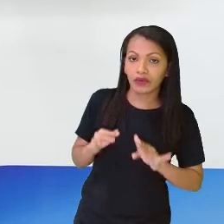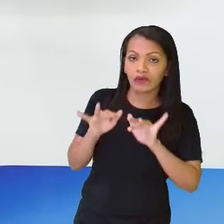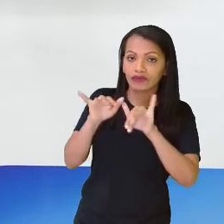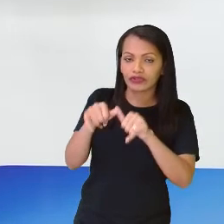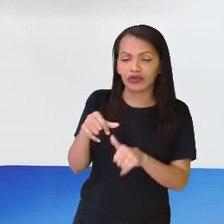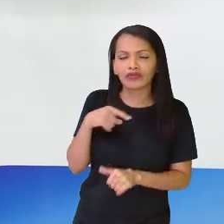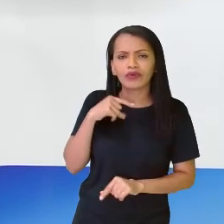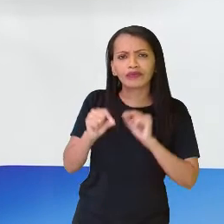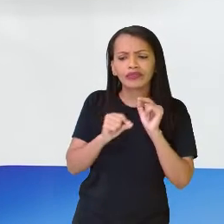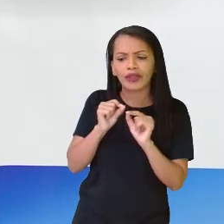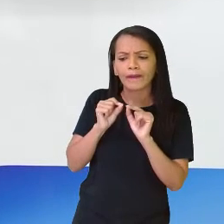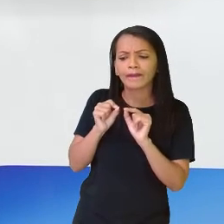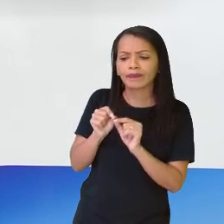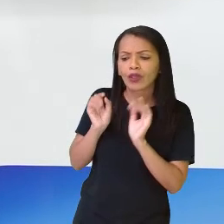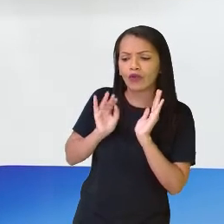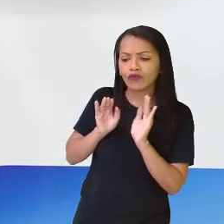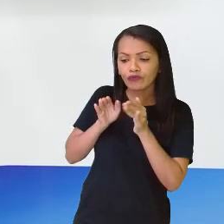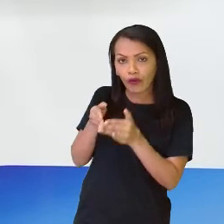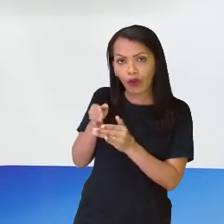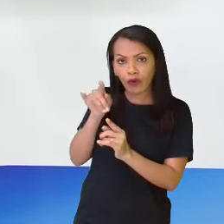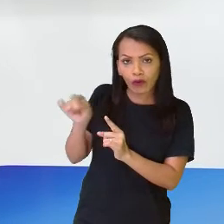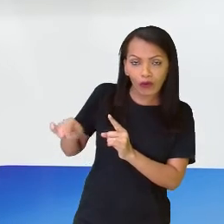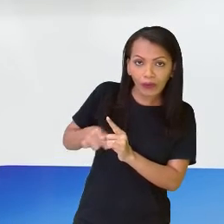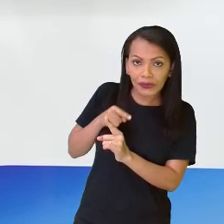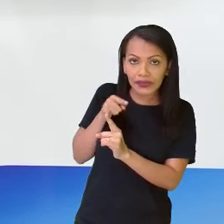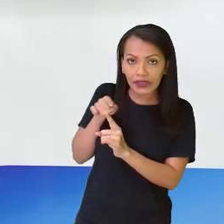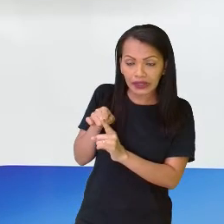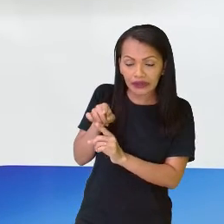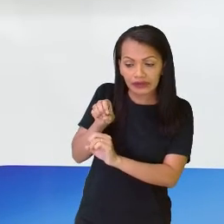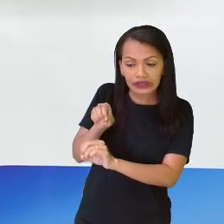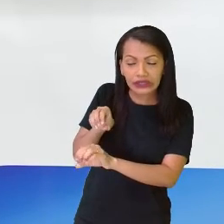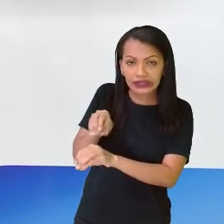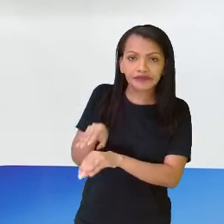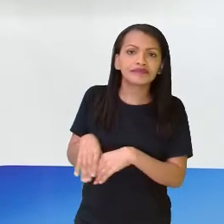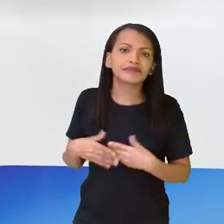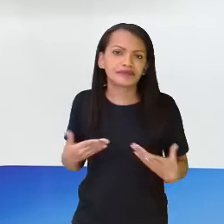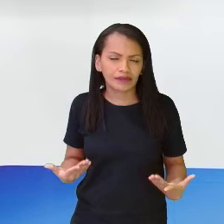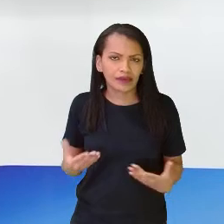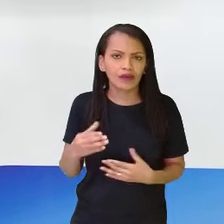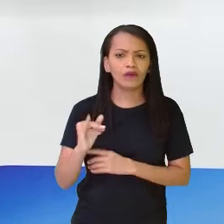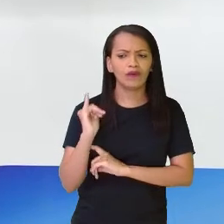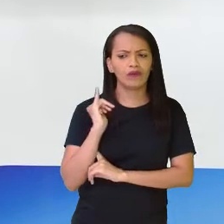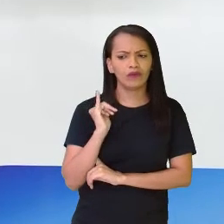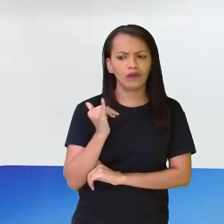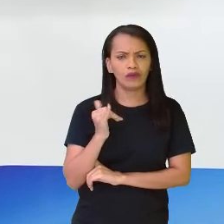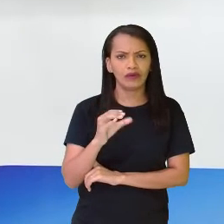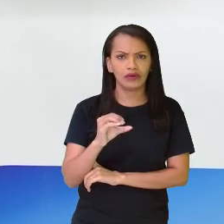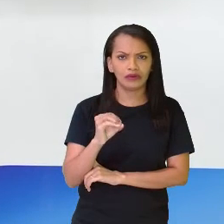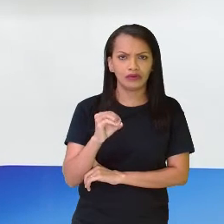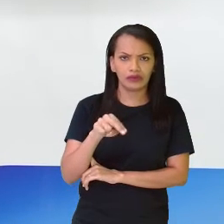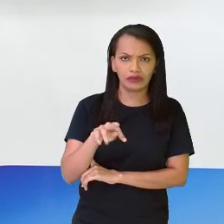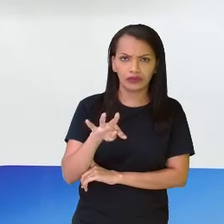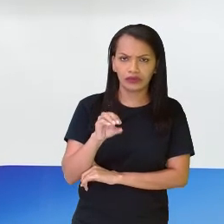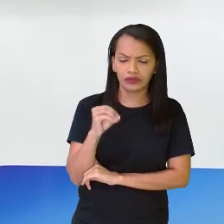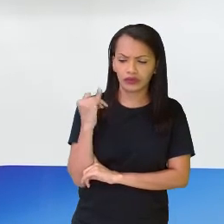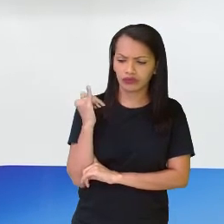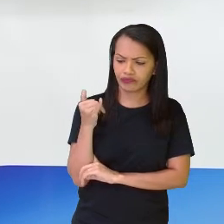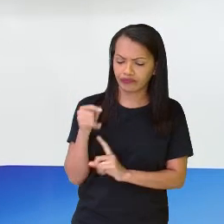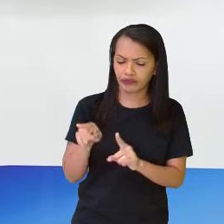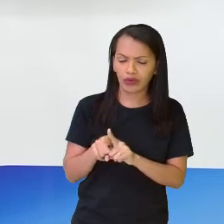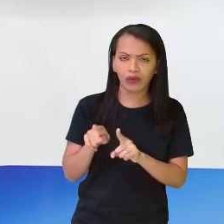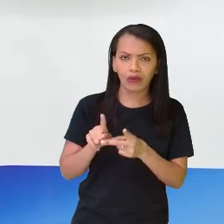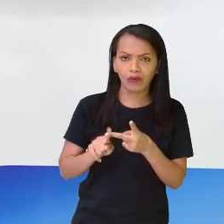moral, ou seja, tem uma lição para trazer para a gente? E aí, será que é um conto? Será que é um